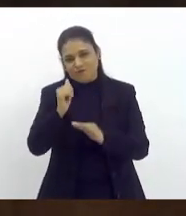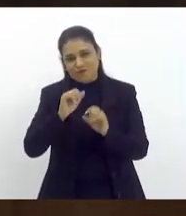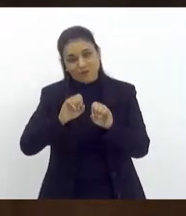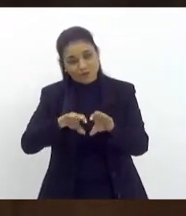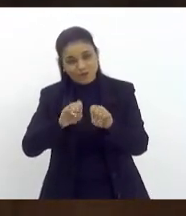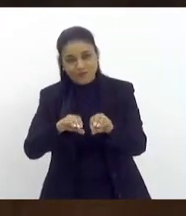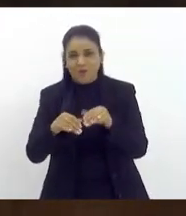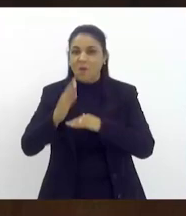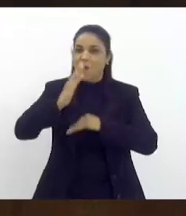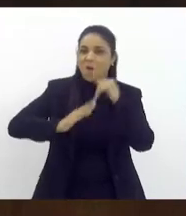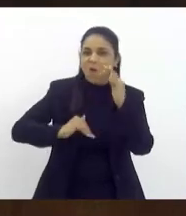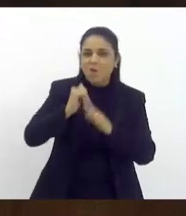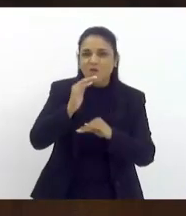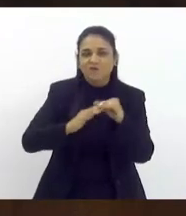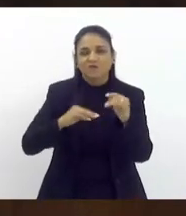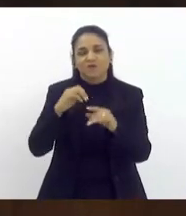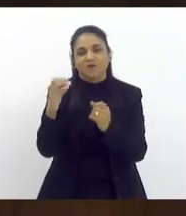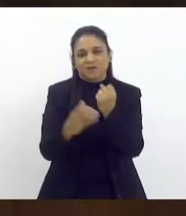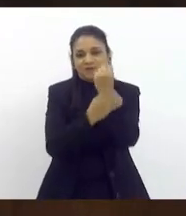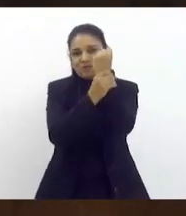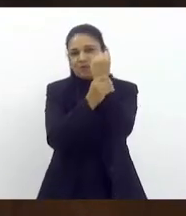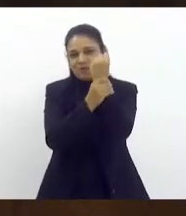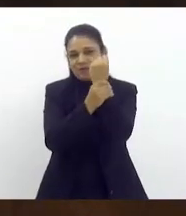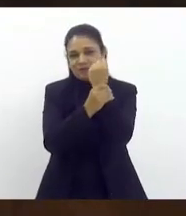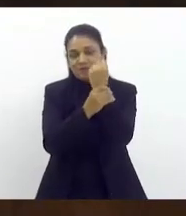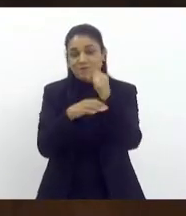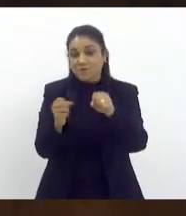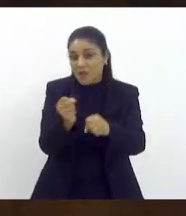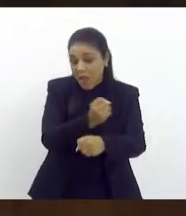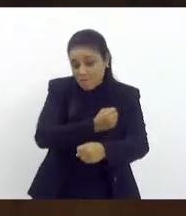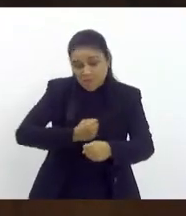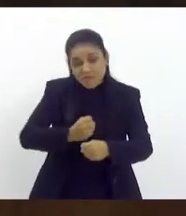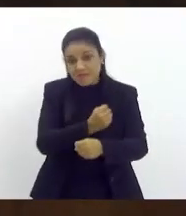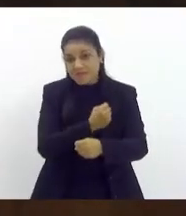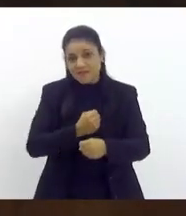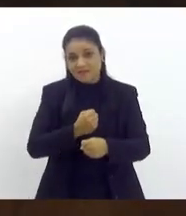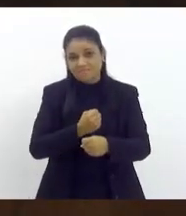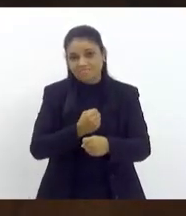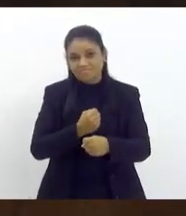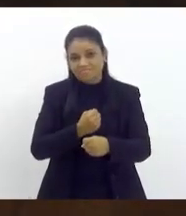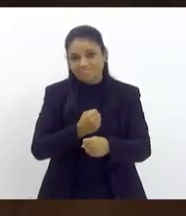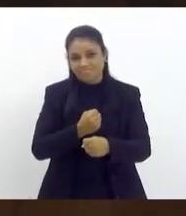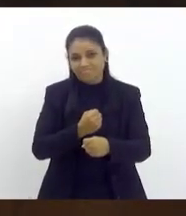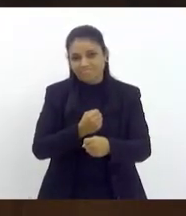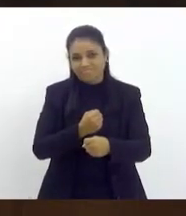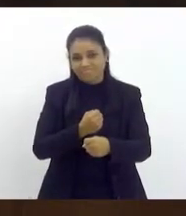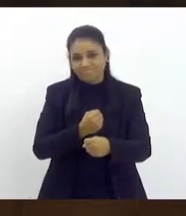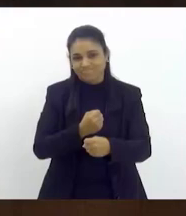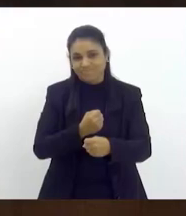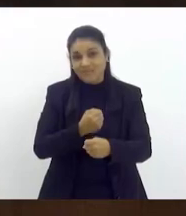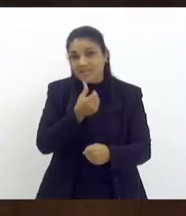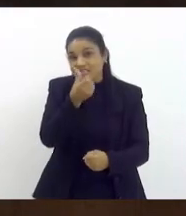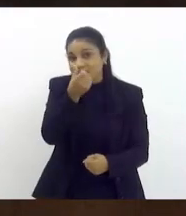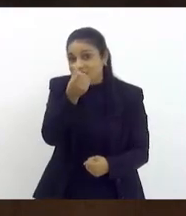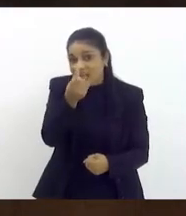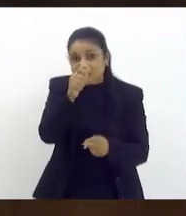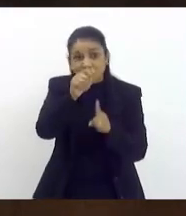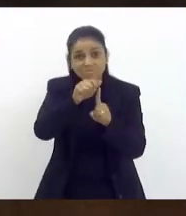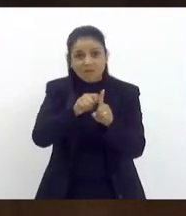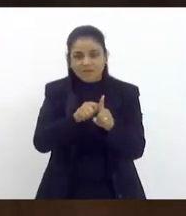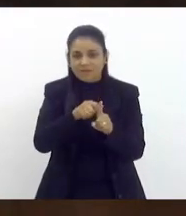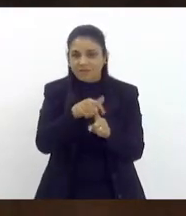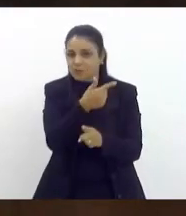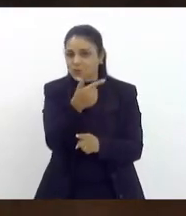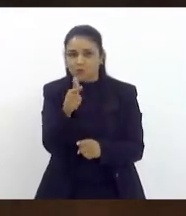da segurança a merendeira que a sua excelência de defender ficou seis meses sem salário presente então